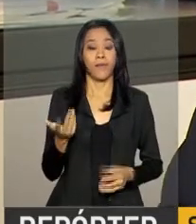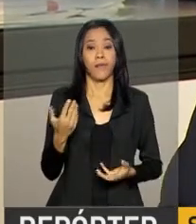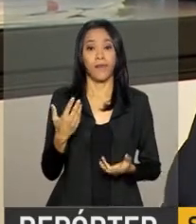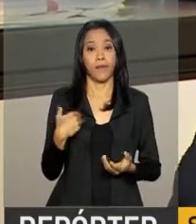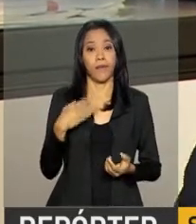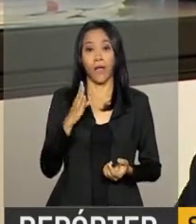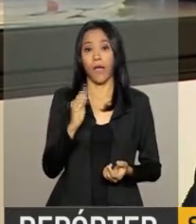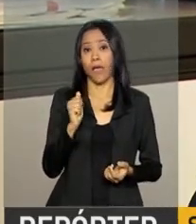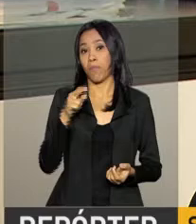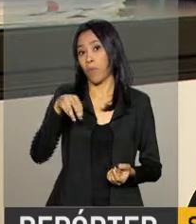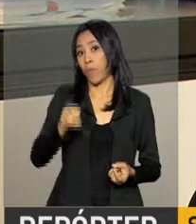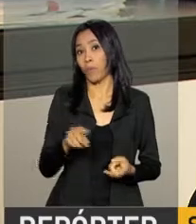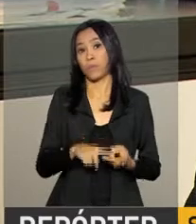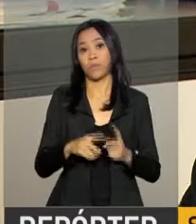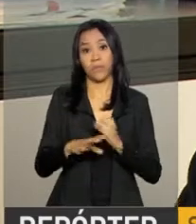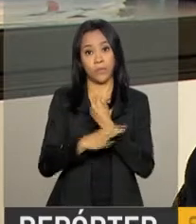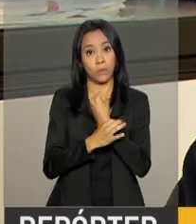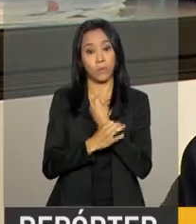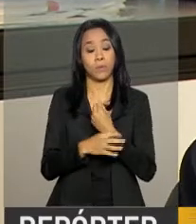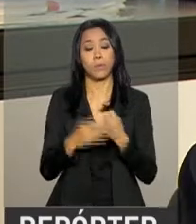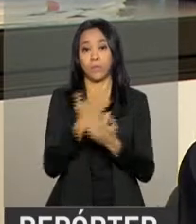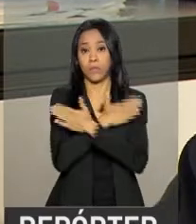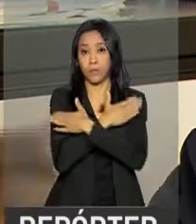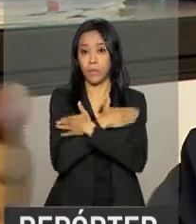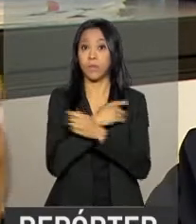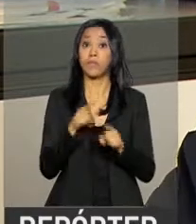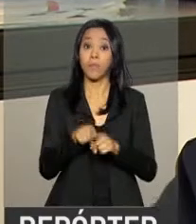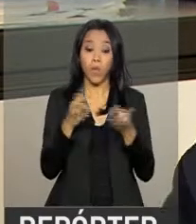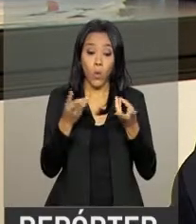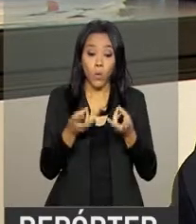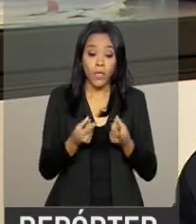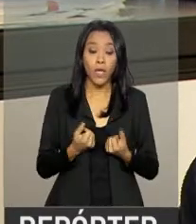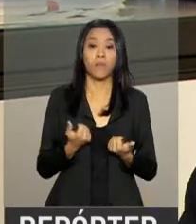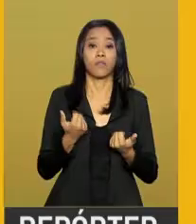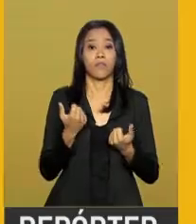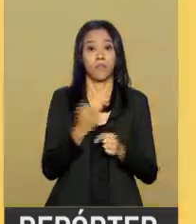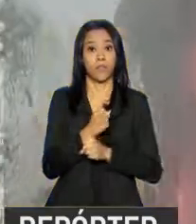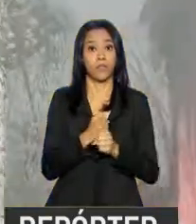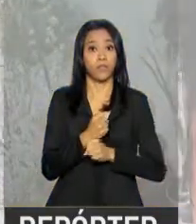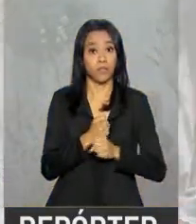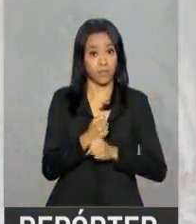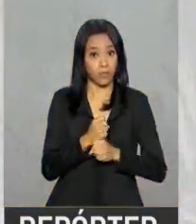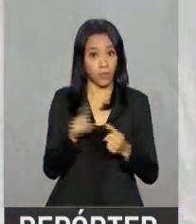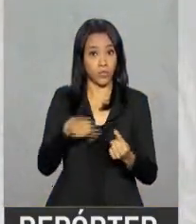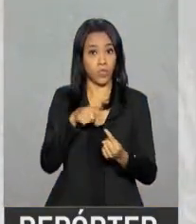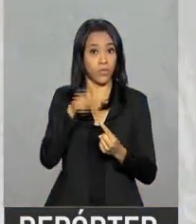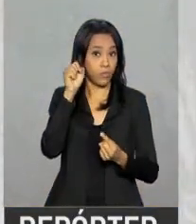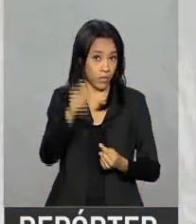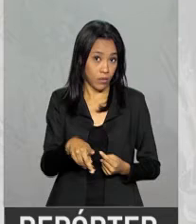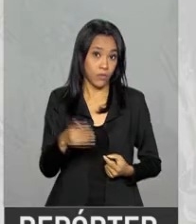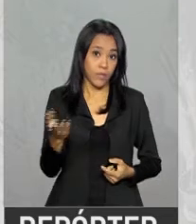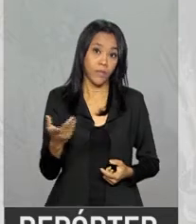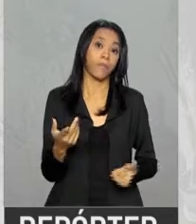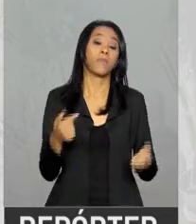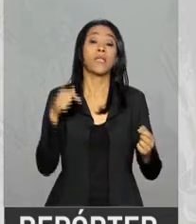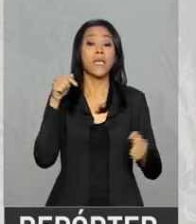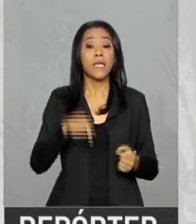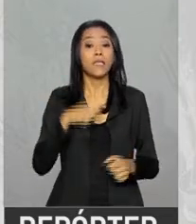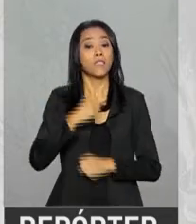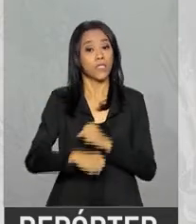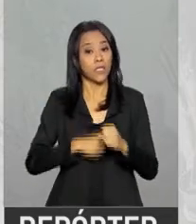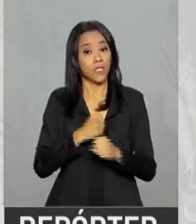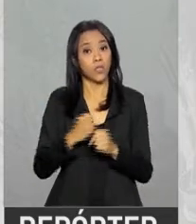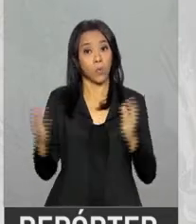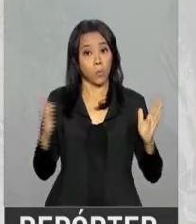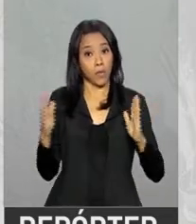abono salarial, inclusive também para contagem de período para fins de aposentadoria. Este ano, o prazo para entregar a RAIS é